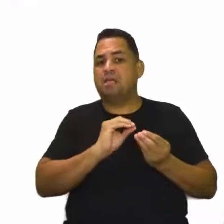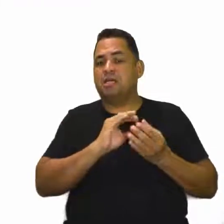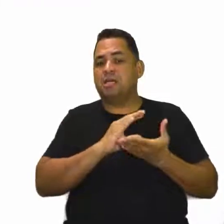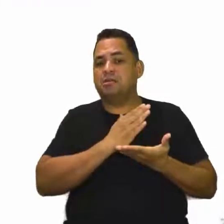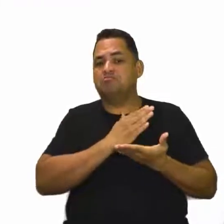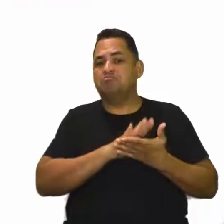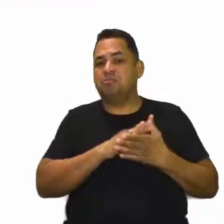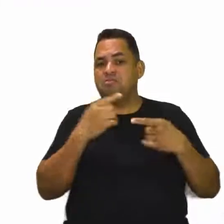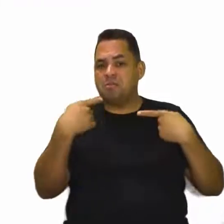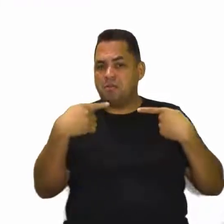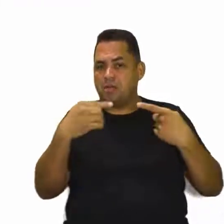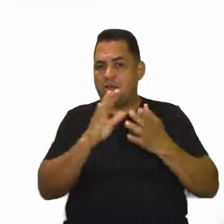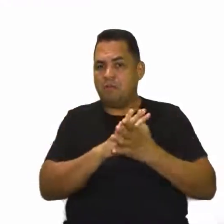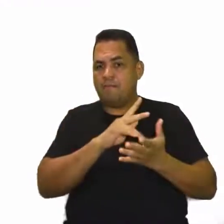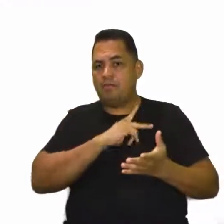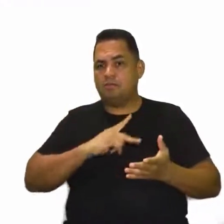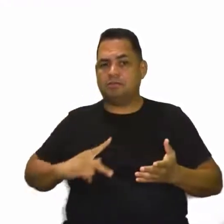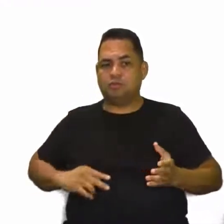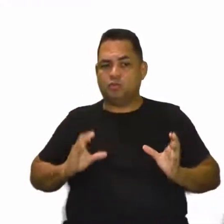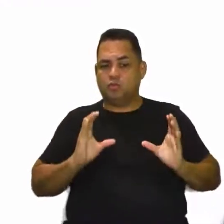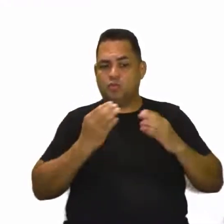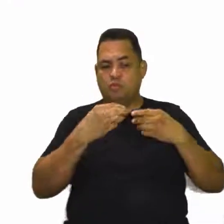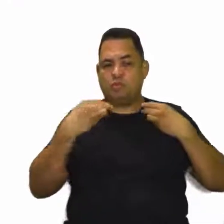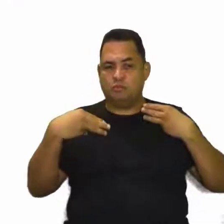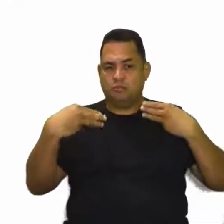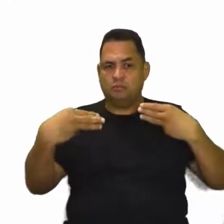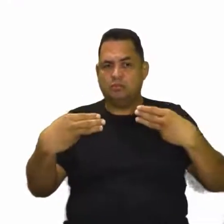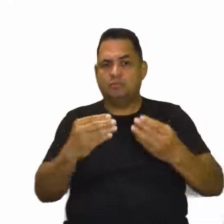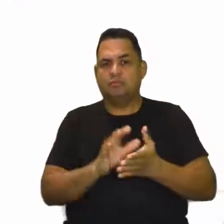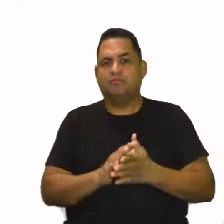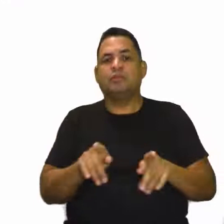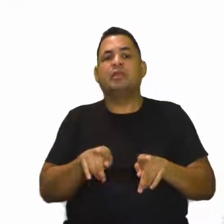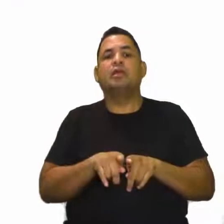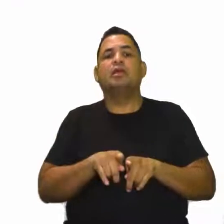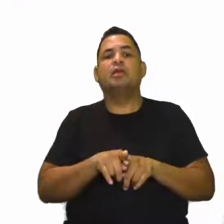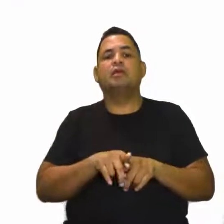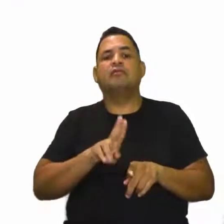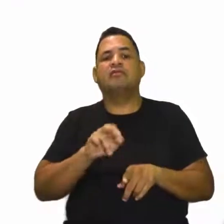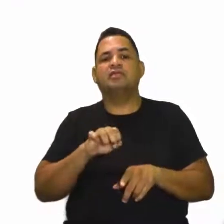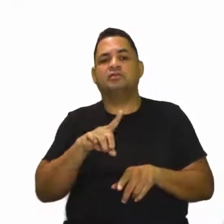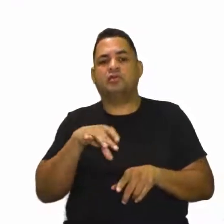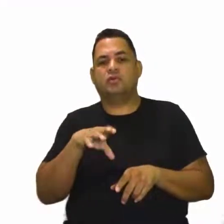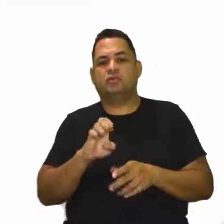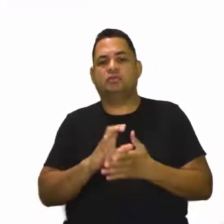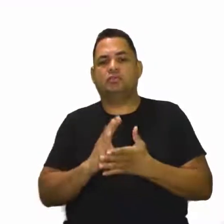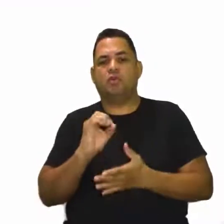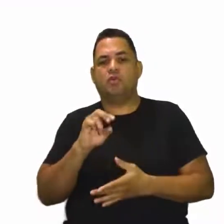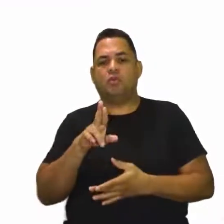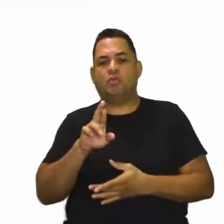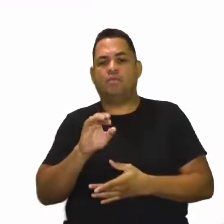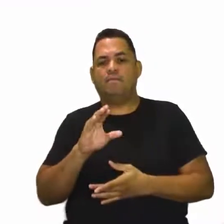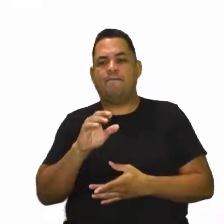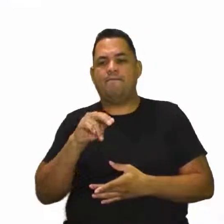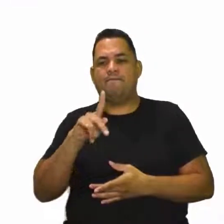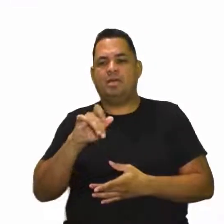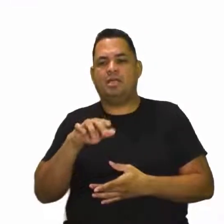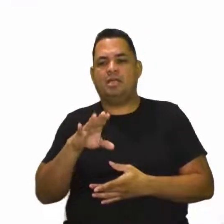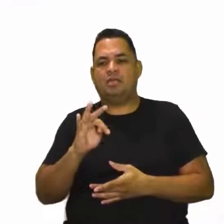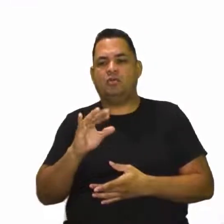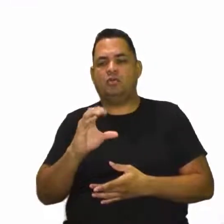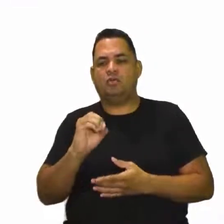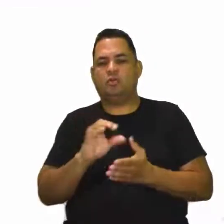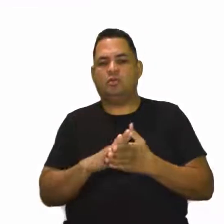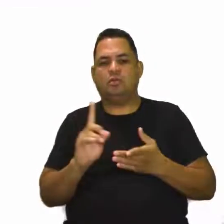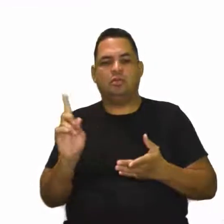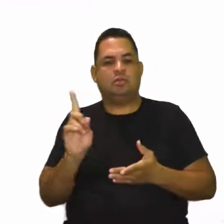do Conselho de Ministros. Quem era o ministro naquela época? O Visconde de Ouro Preto. E não